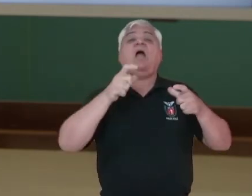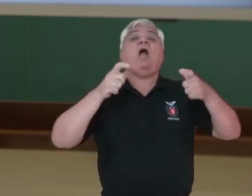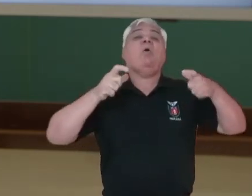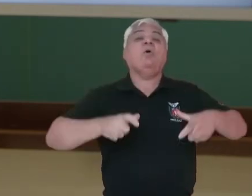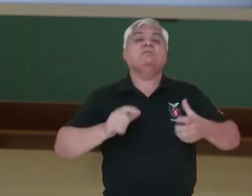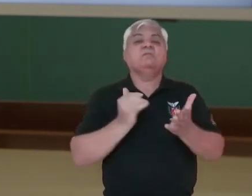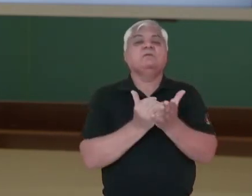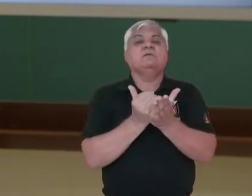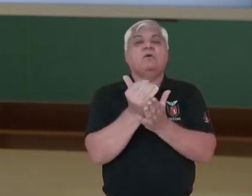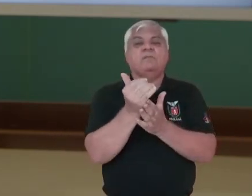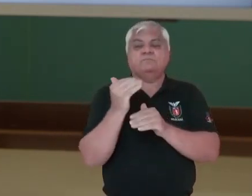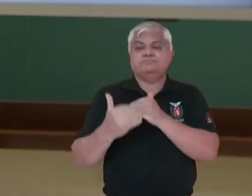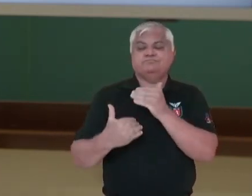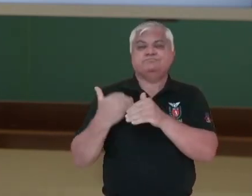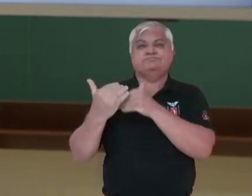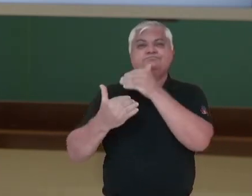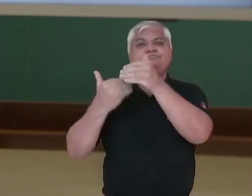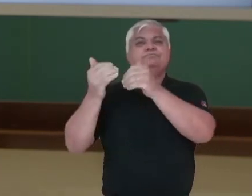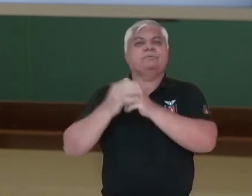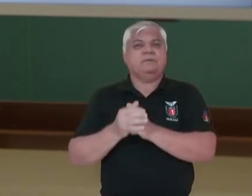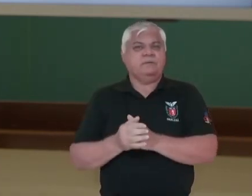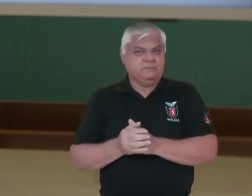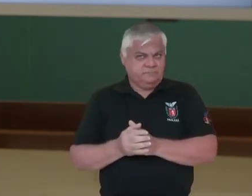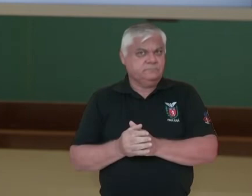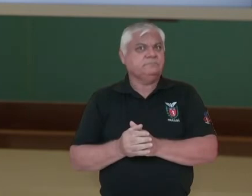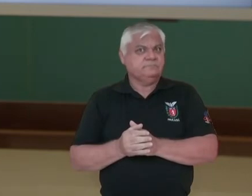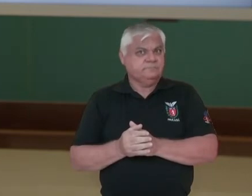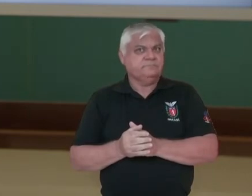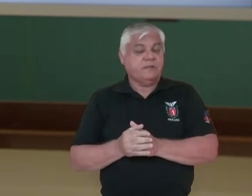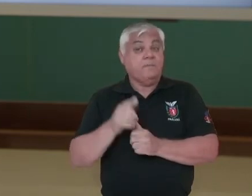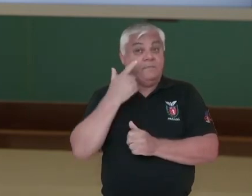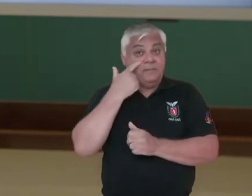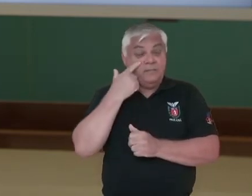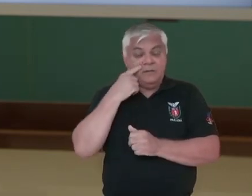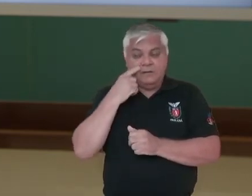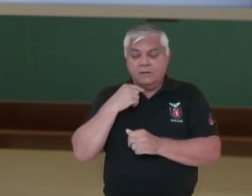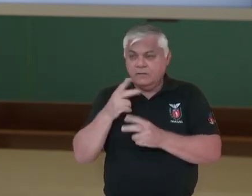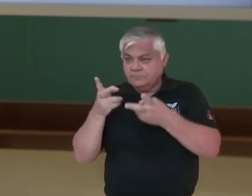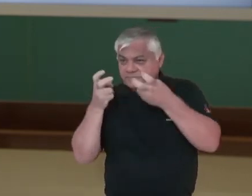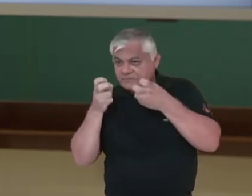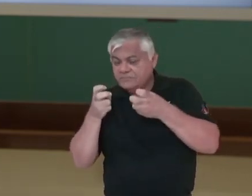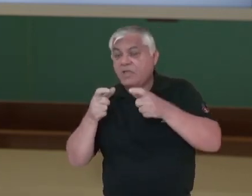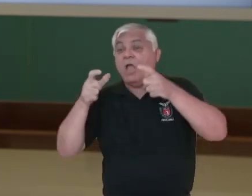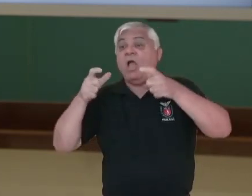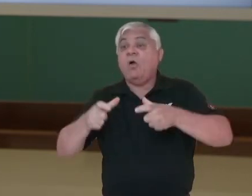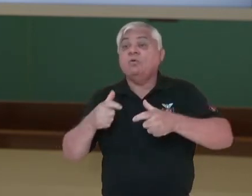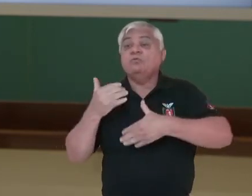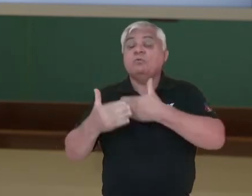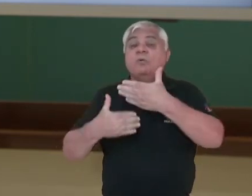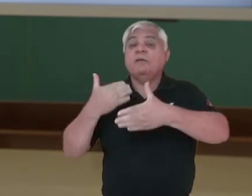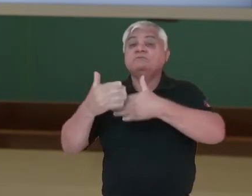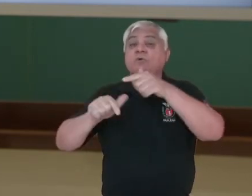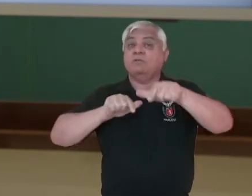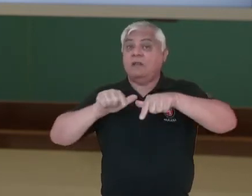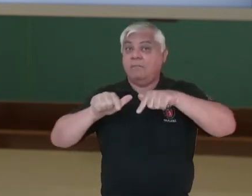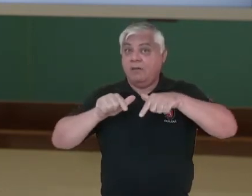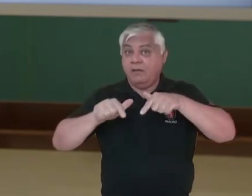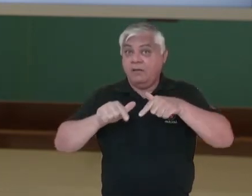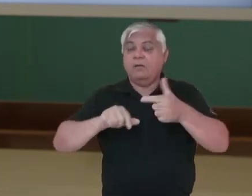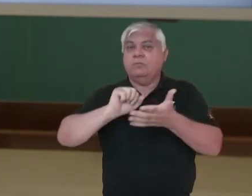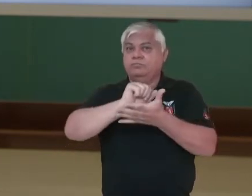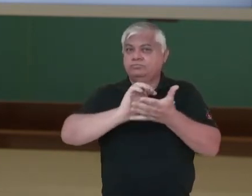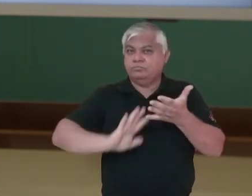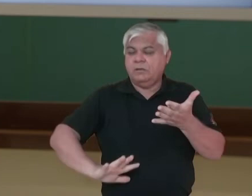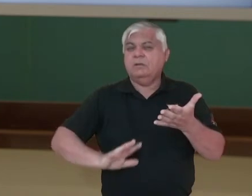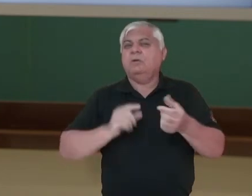desenvolveram desde o início da ocupação do nosso território pelos colonizadores. Então, na tela seguinte, nós vamos ter ali os mapas,